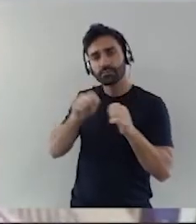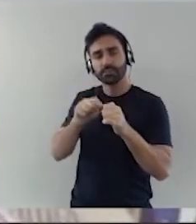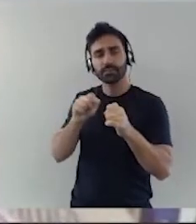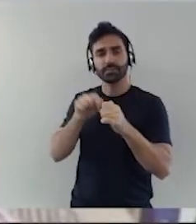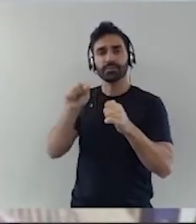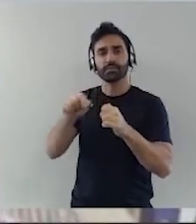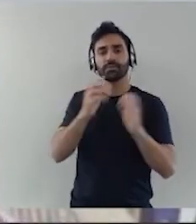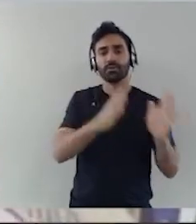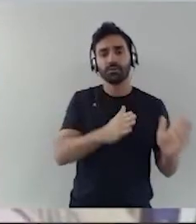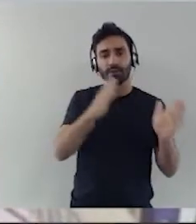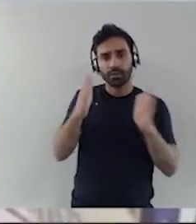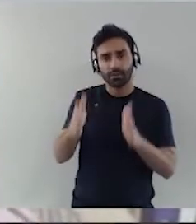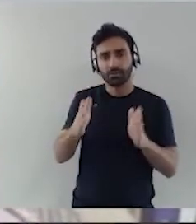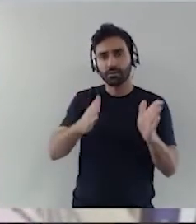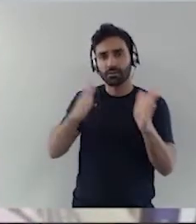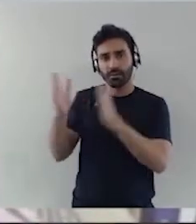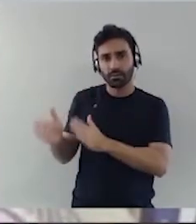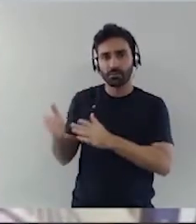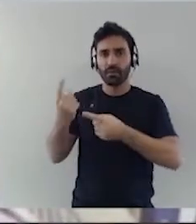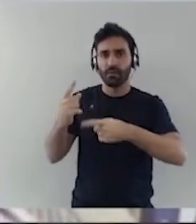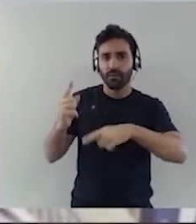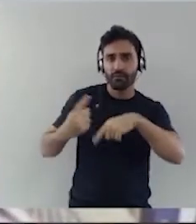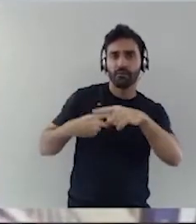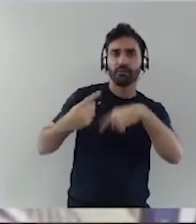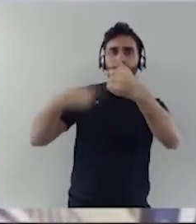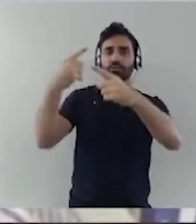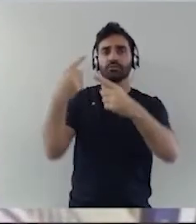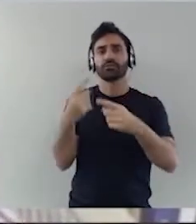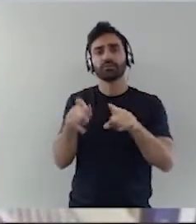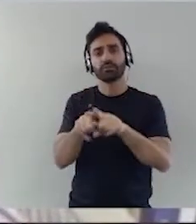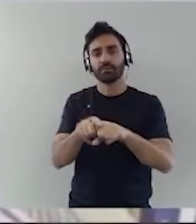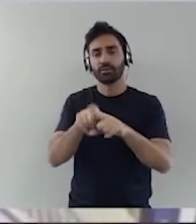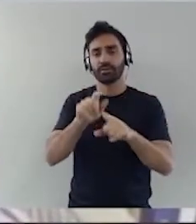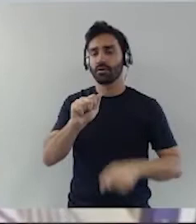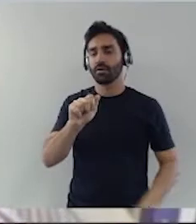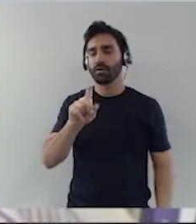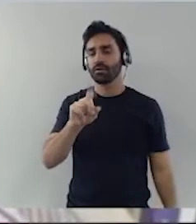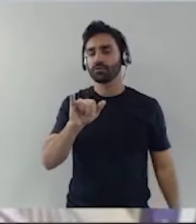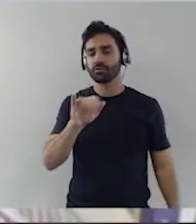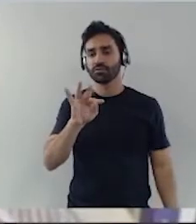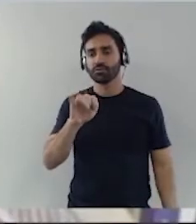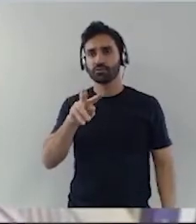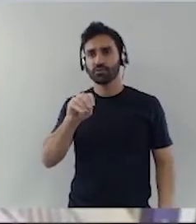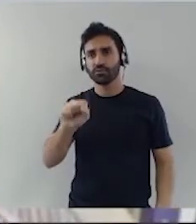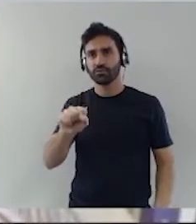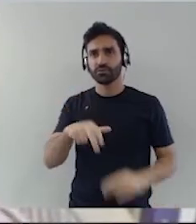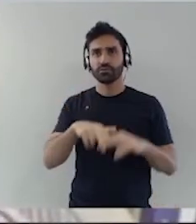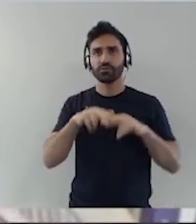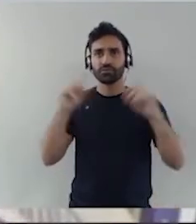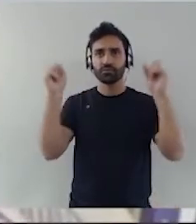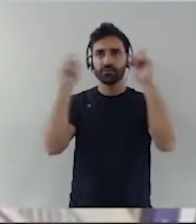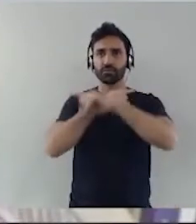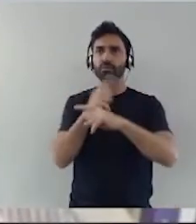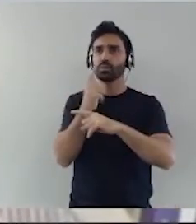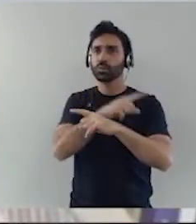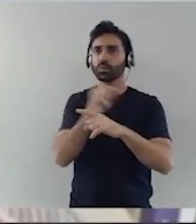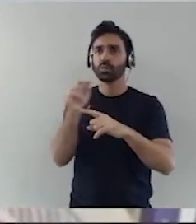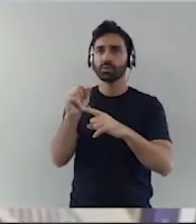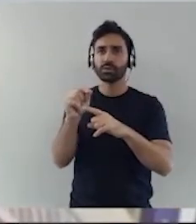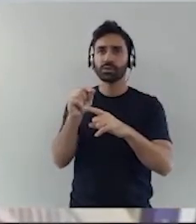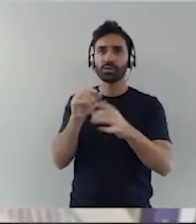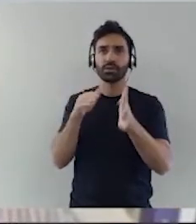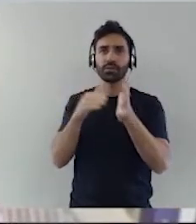etapas de avanço. A suposta vedação dos aditivos e as dificuldades em interpretar os possíveis limites de